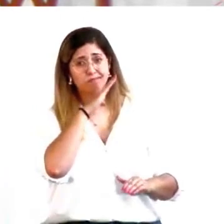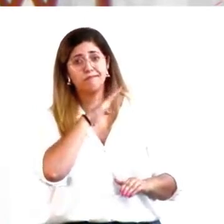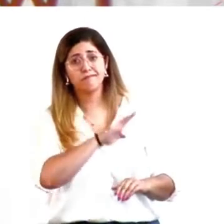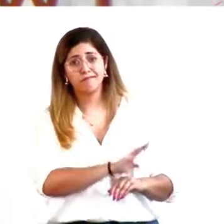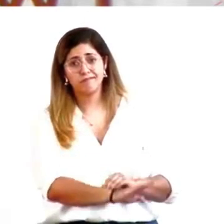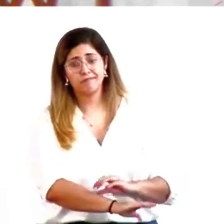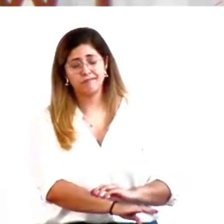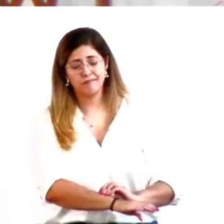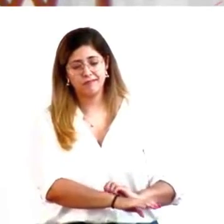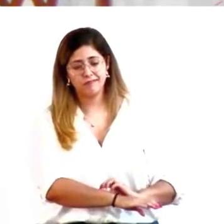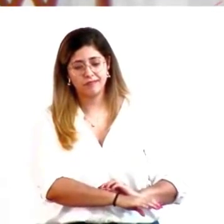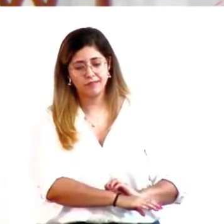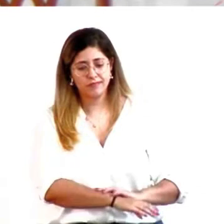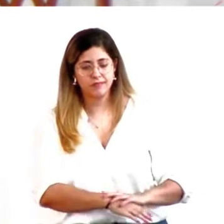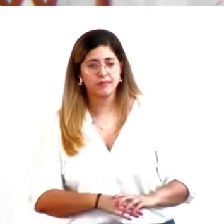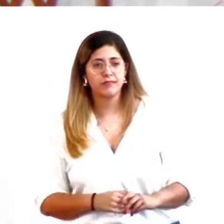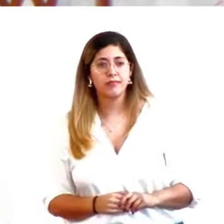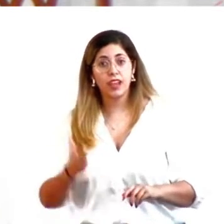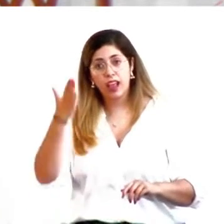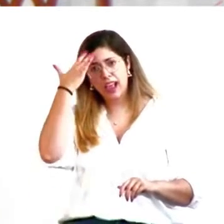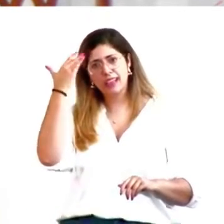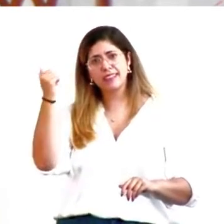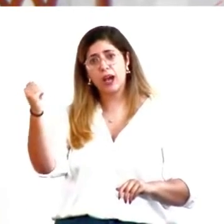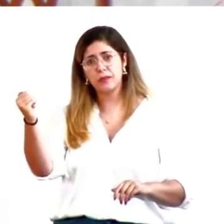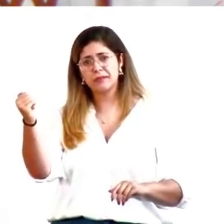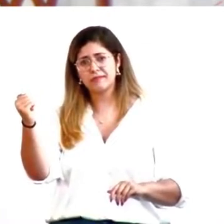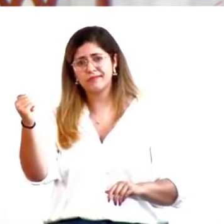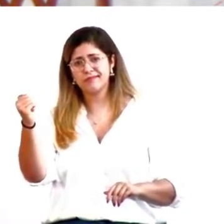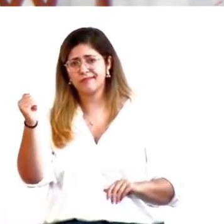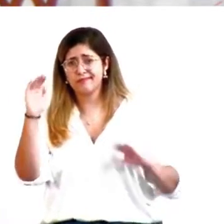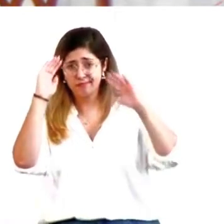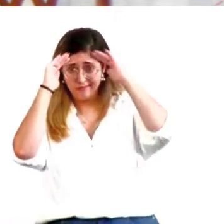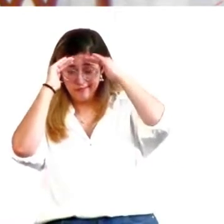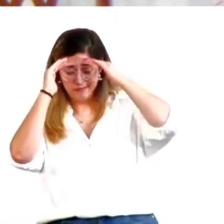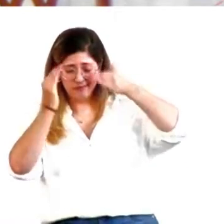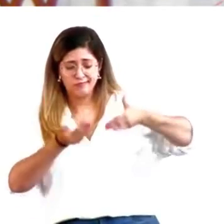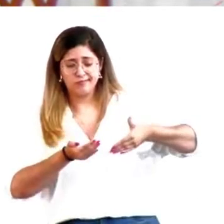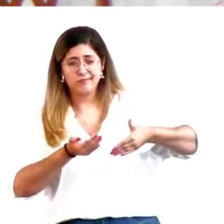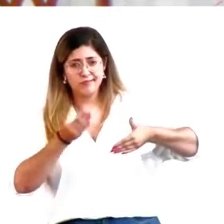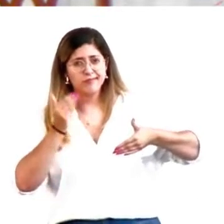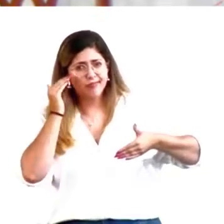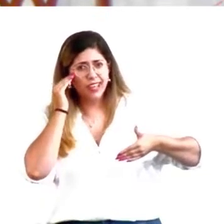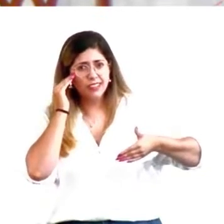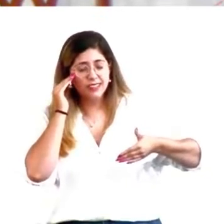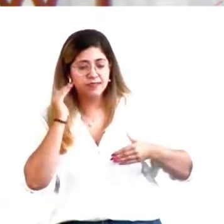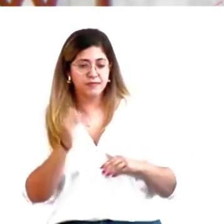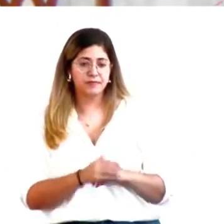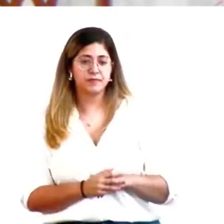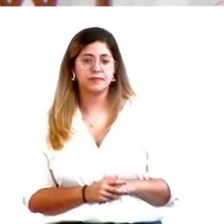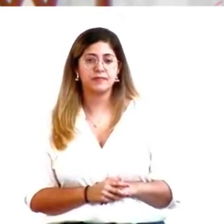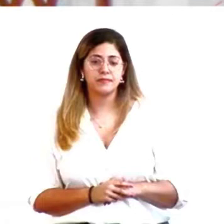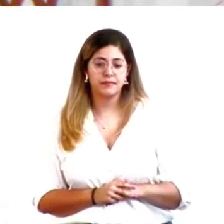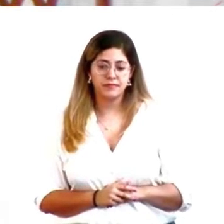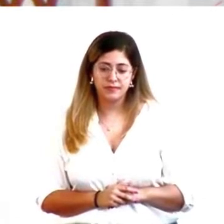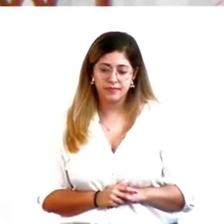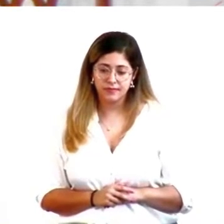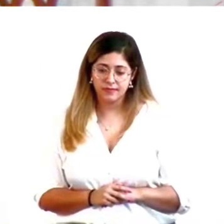sábio, não como nécio. Ele fala aqui do conceito do remir.